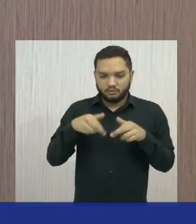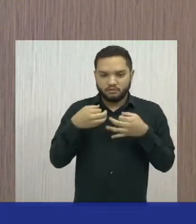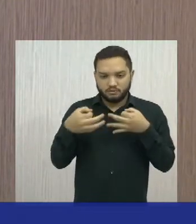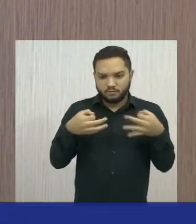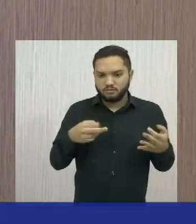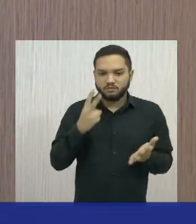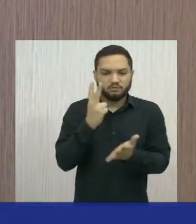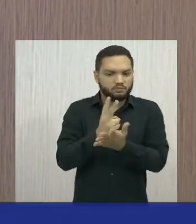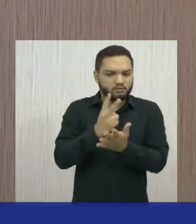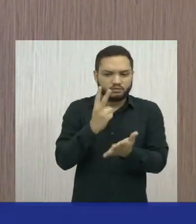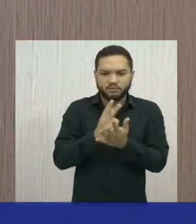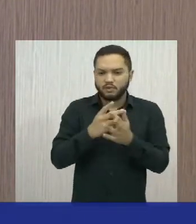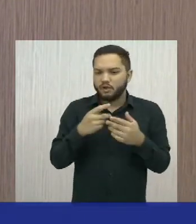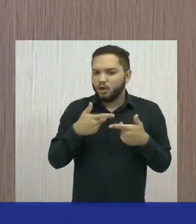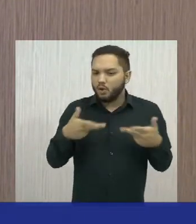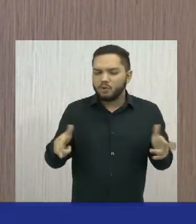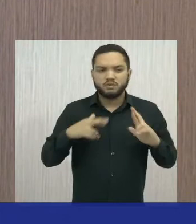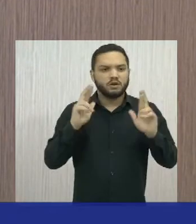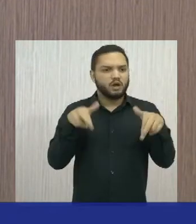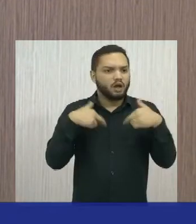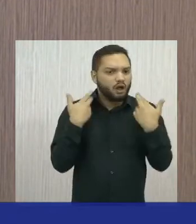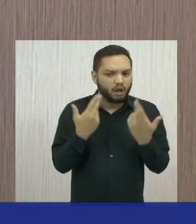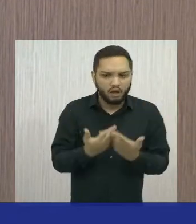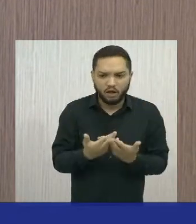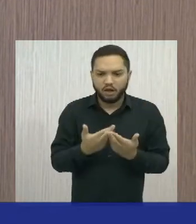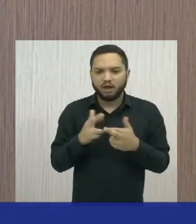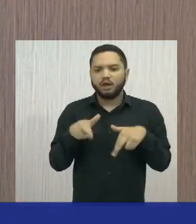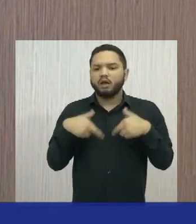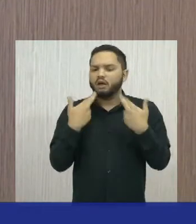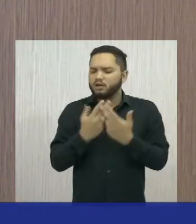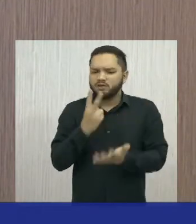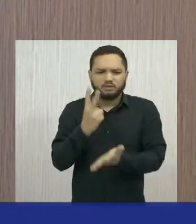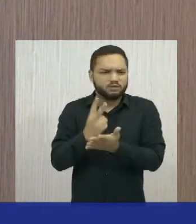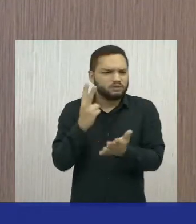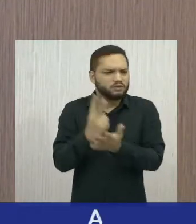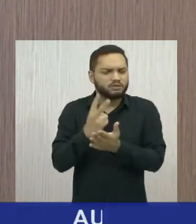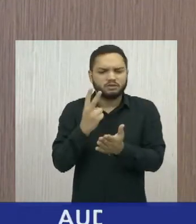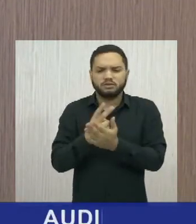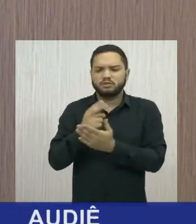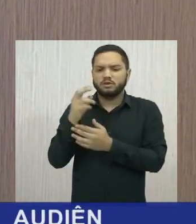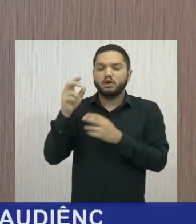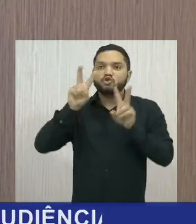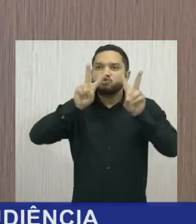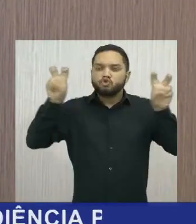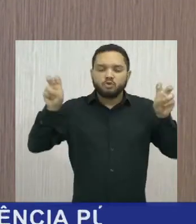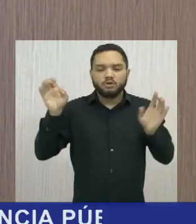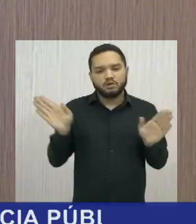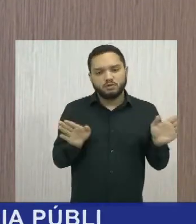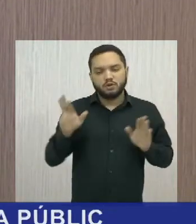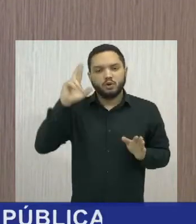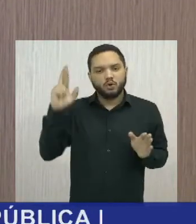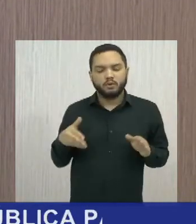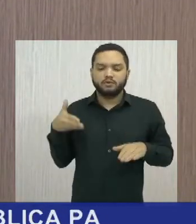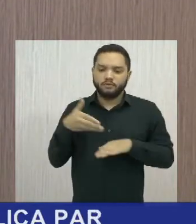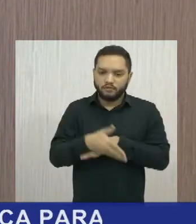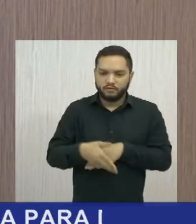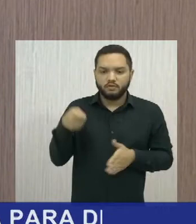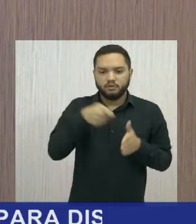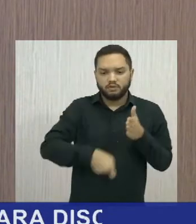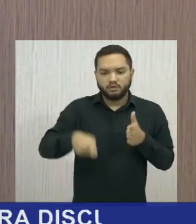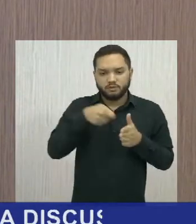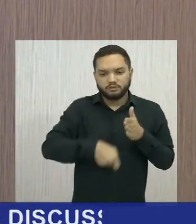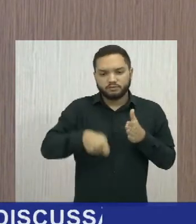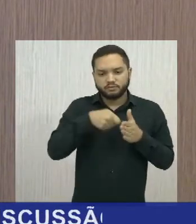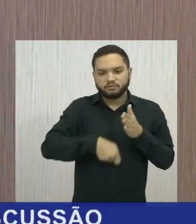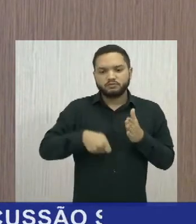É em tudo quanto é reunião. Se tiver 3 pessoas para discutir acessibilidade, o Rubinho está lá, cobrando os direitos das pessoas